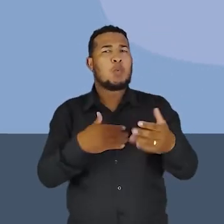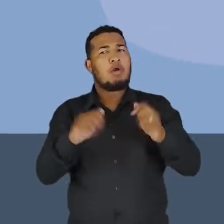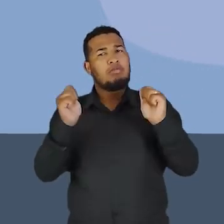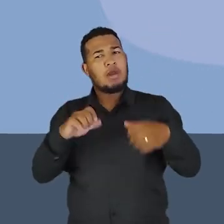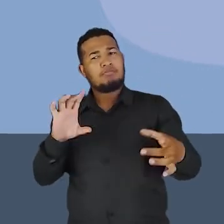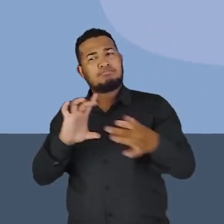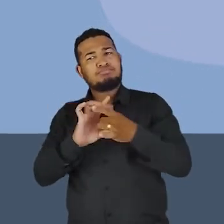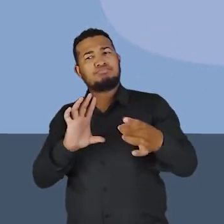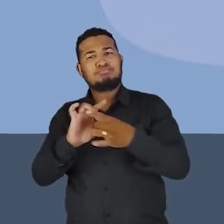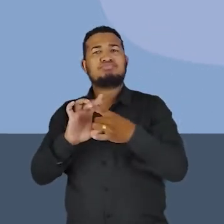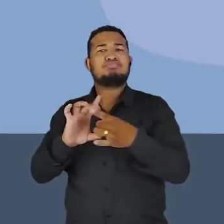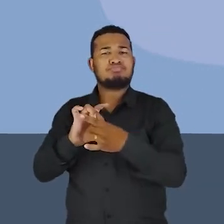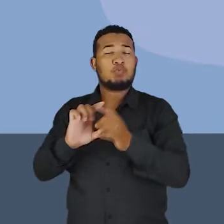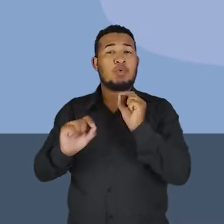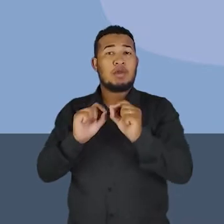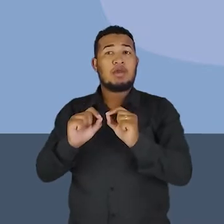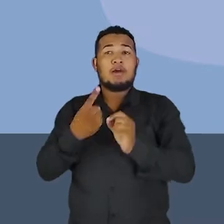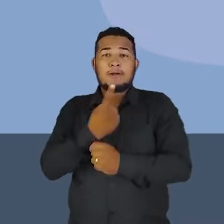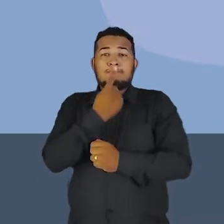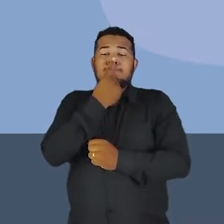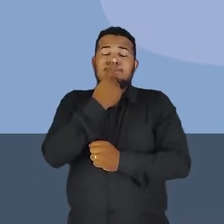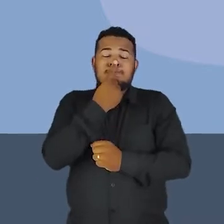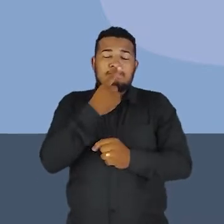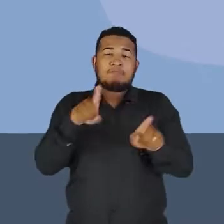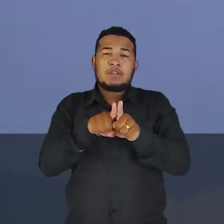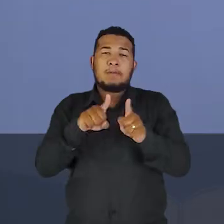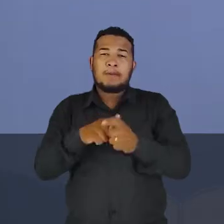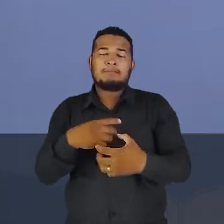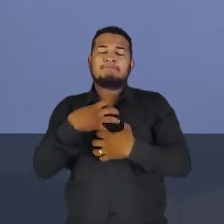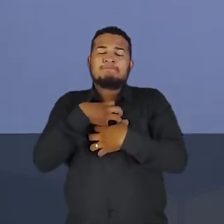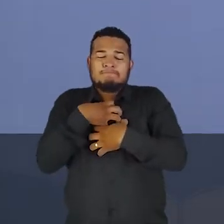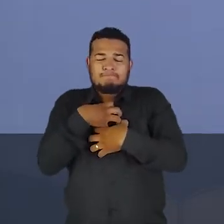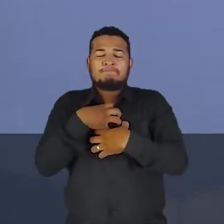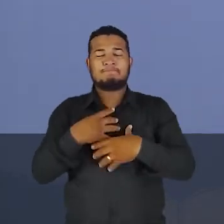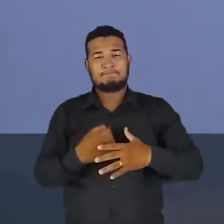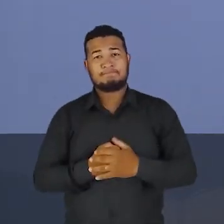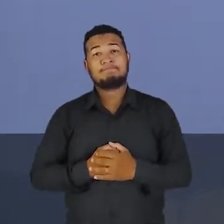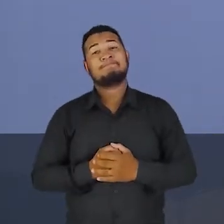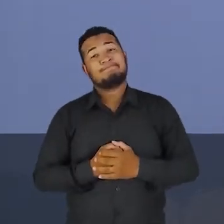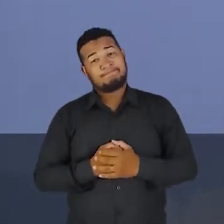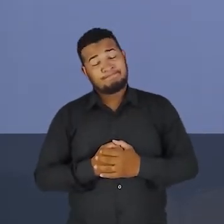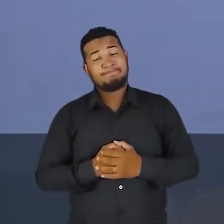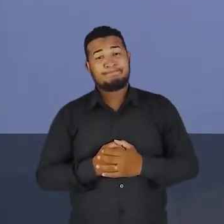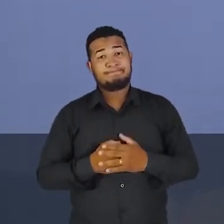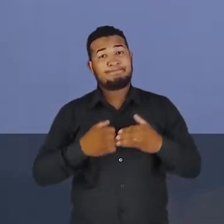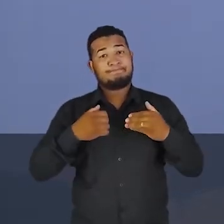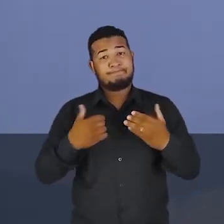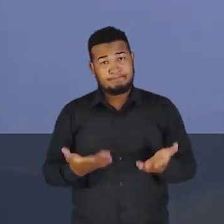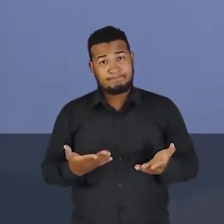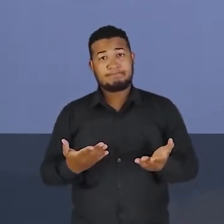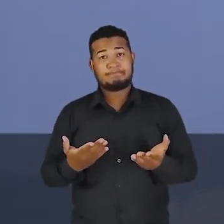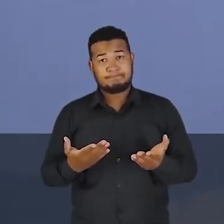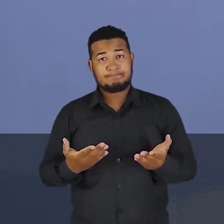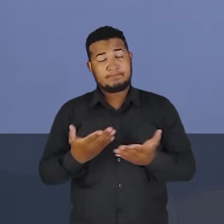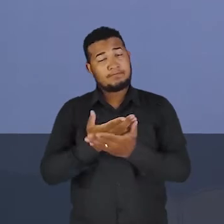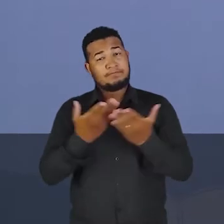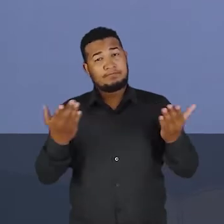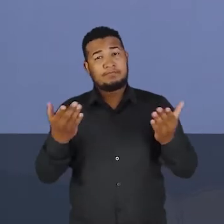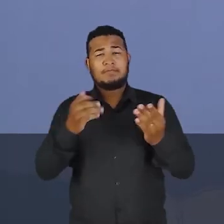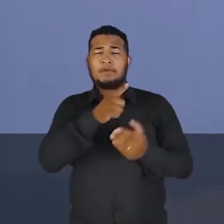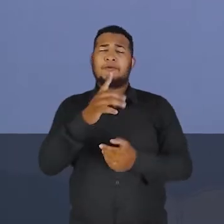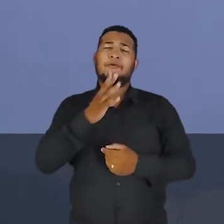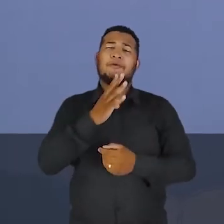de afinidade e afetividade. Pois bem, meninos e meninas, vocês